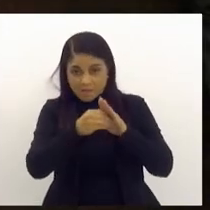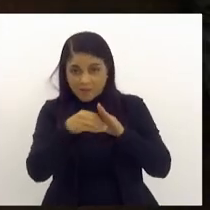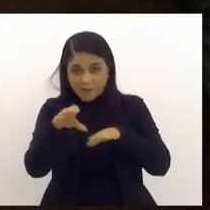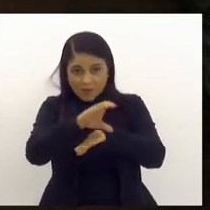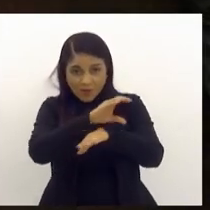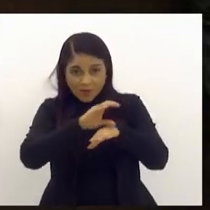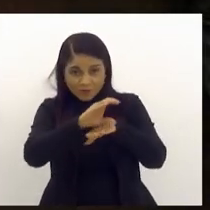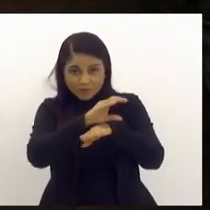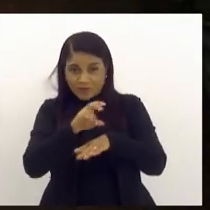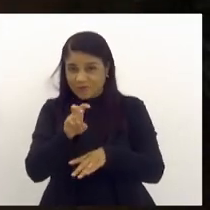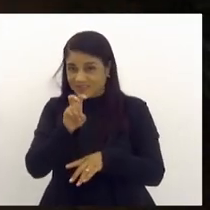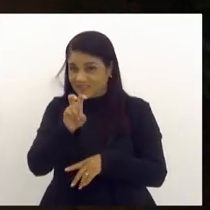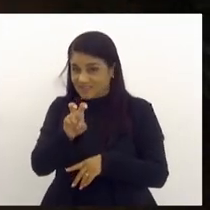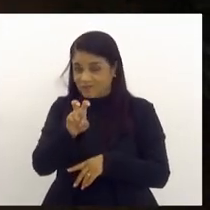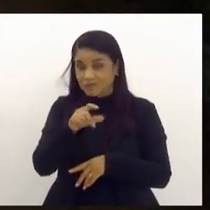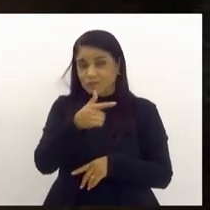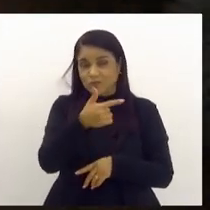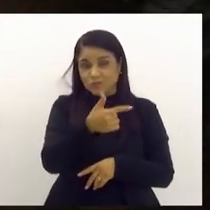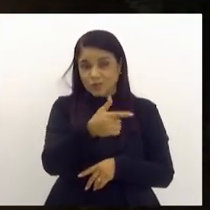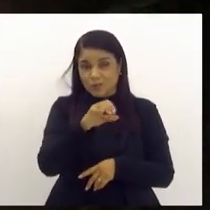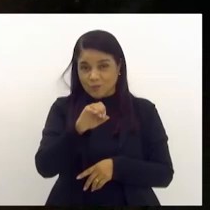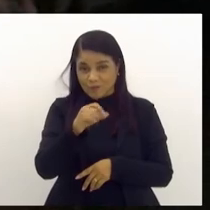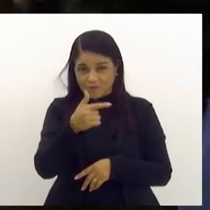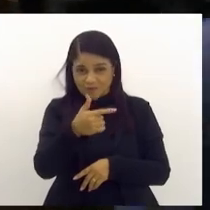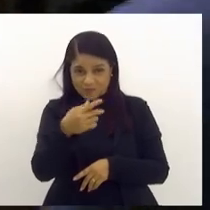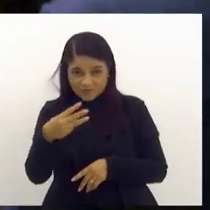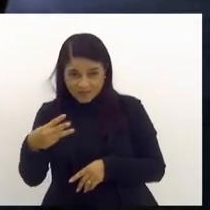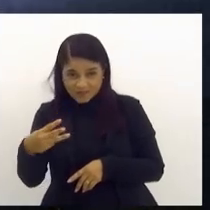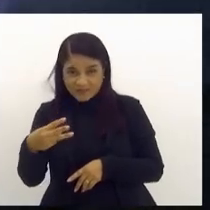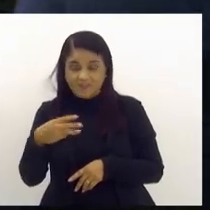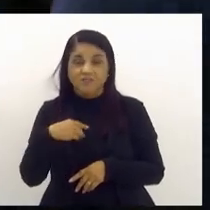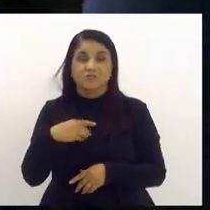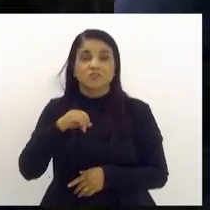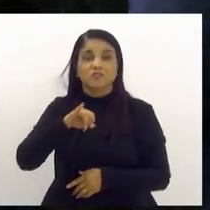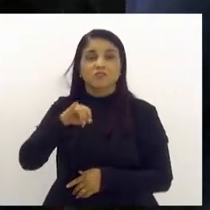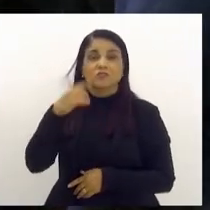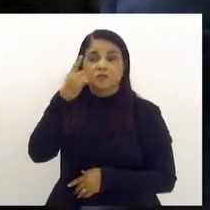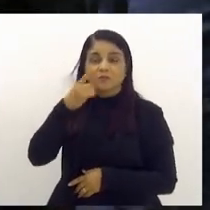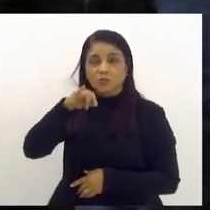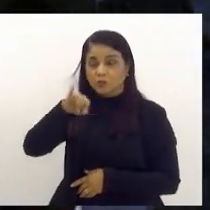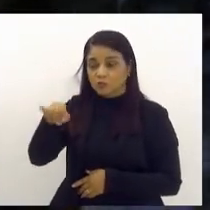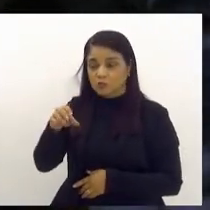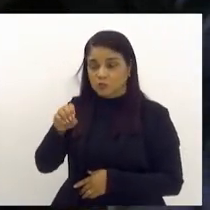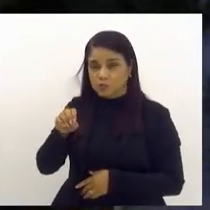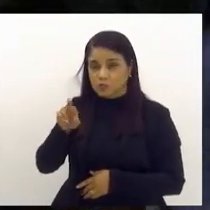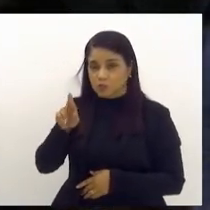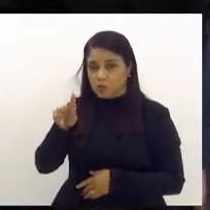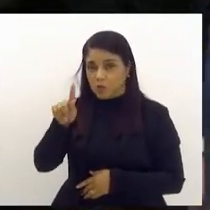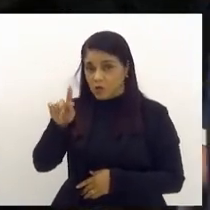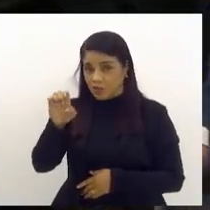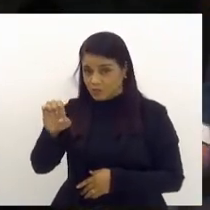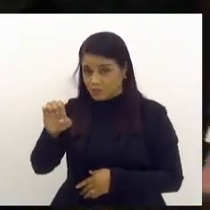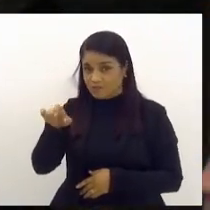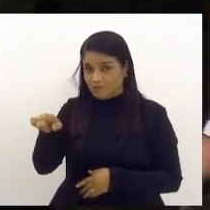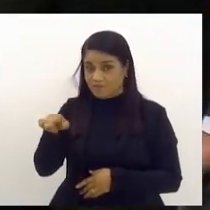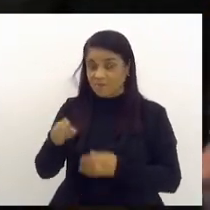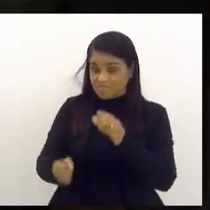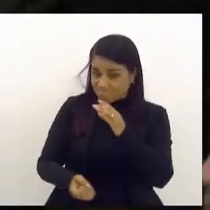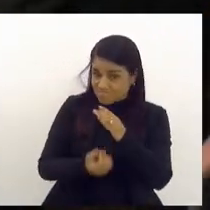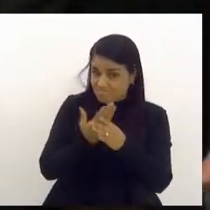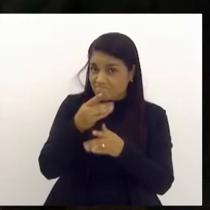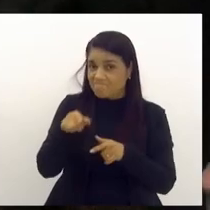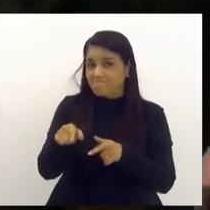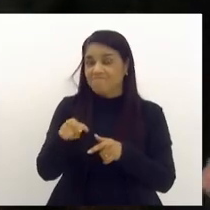constitucional 5 de 2023, que o deputado Jorge Felipe é autor, trata exatamente desse